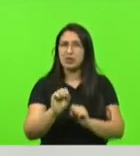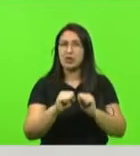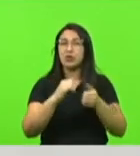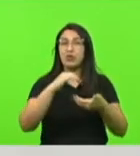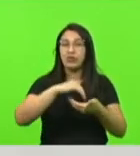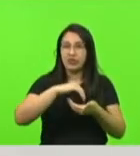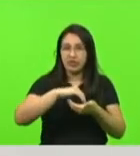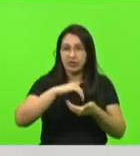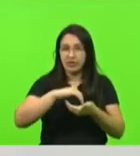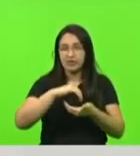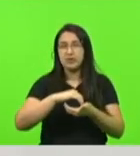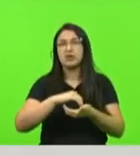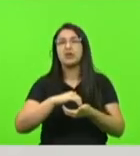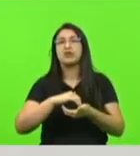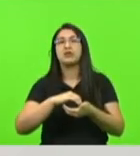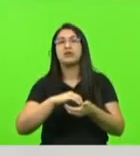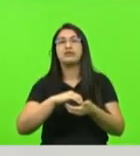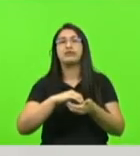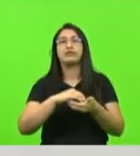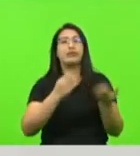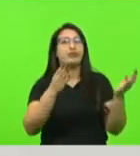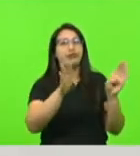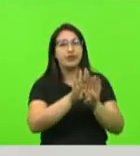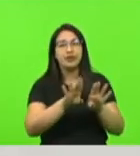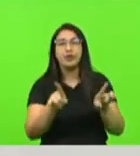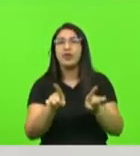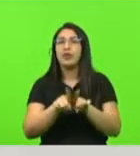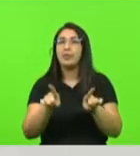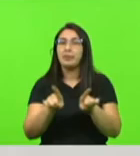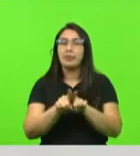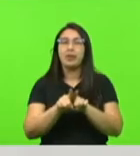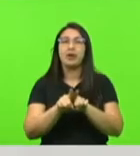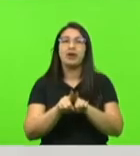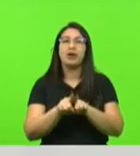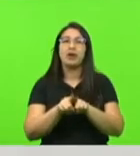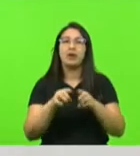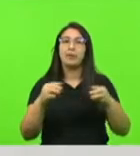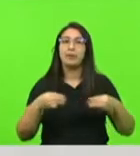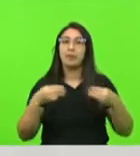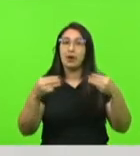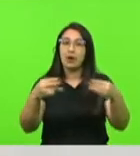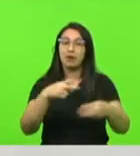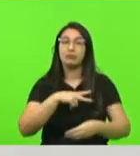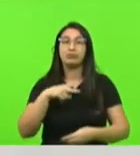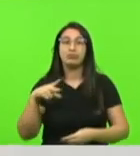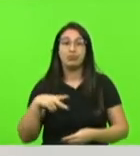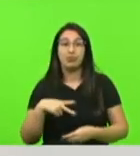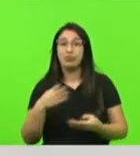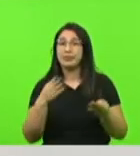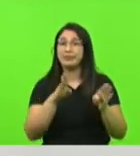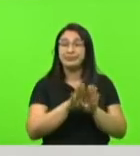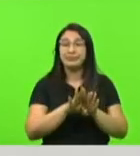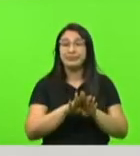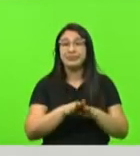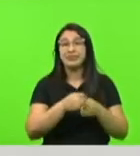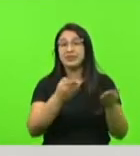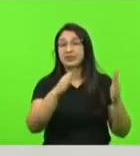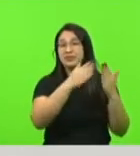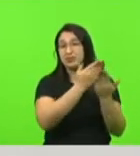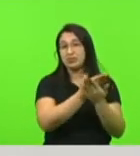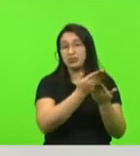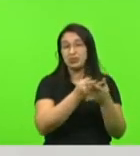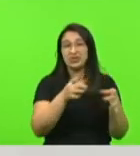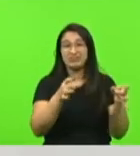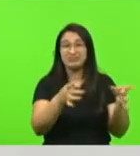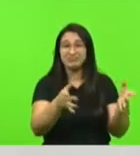Defesa Civil com interdição, Ministério Público com interdição, e as escolas de Santa Catarina estão abandonadas, né? A